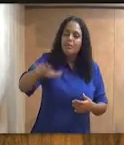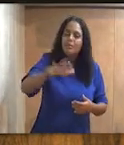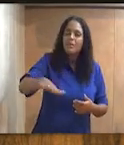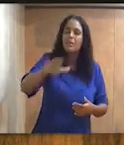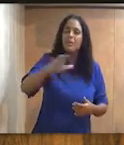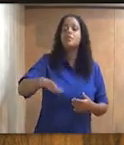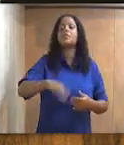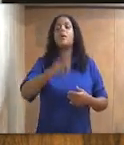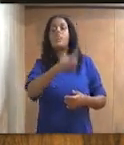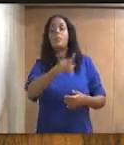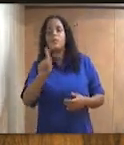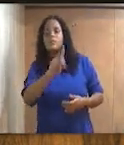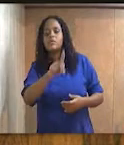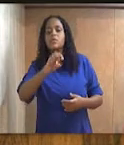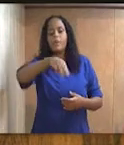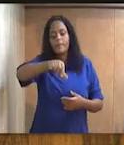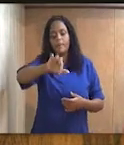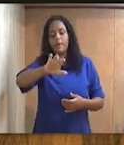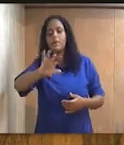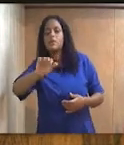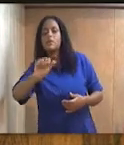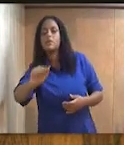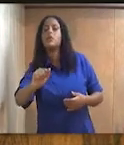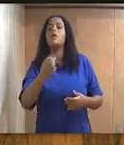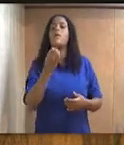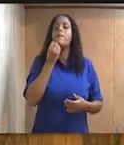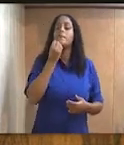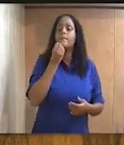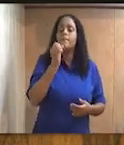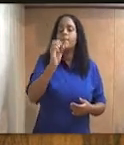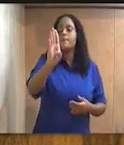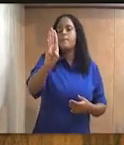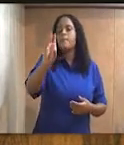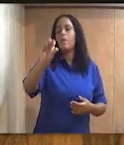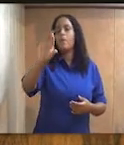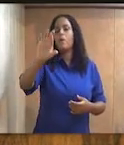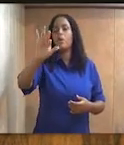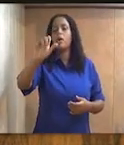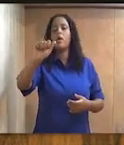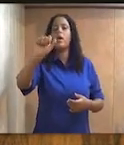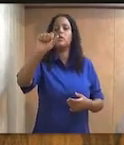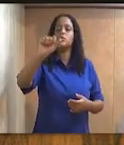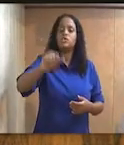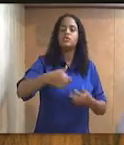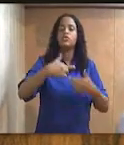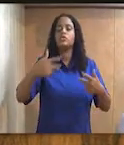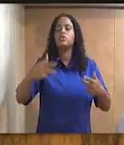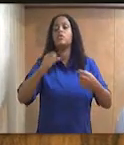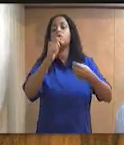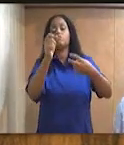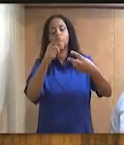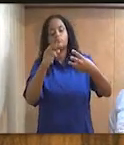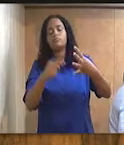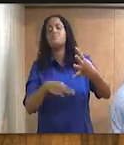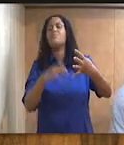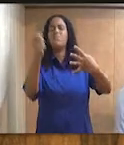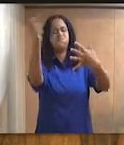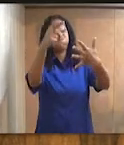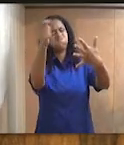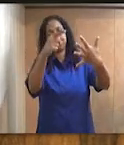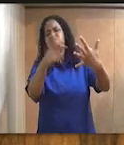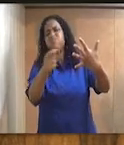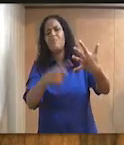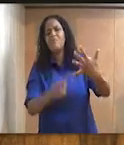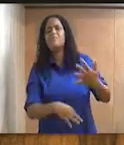Amaro, professora Mariana Nunes Passos, Bom Retiro, Escola Bom Retiro, General Sampaio, enfim,